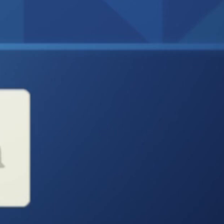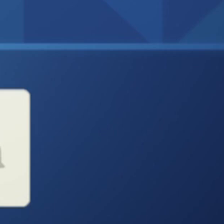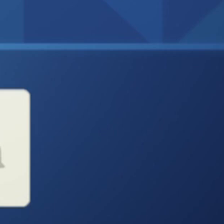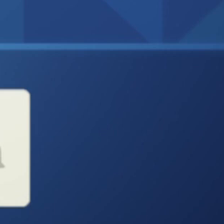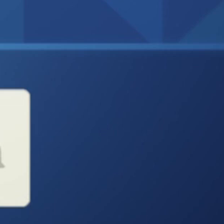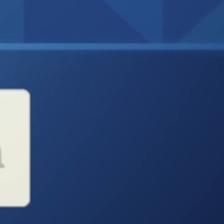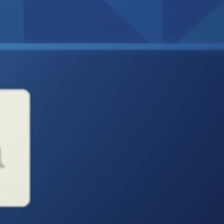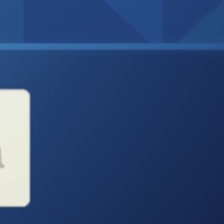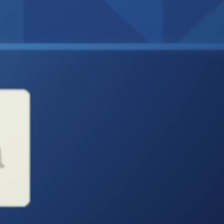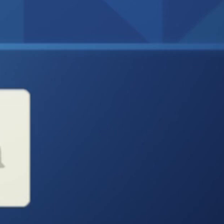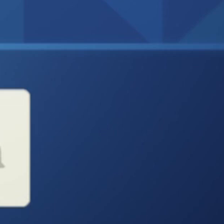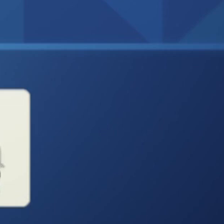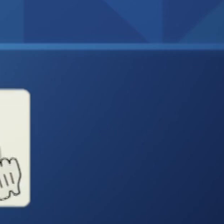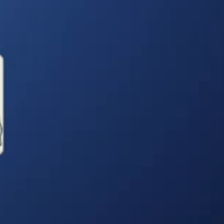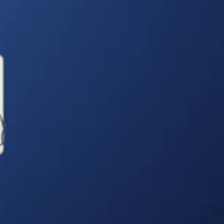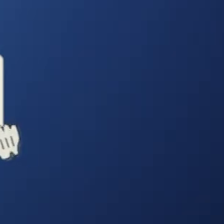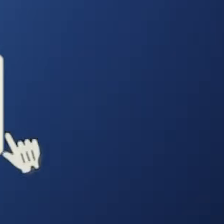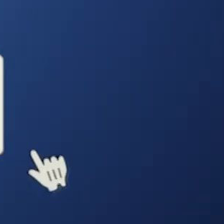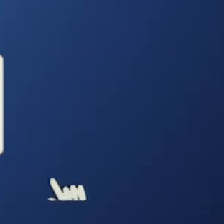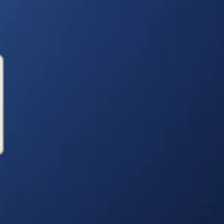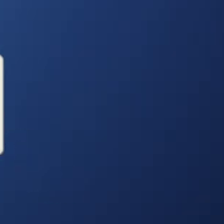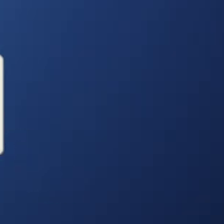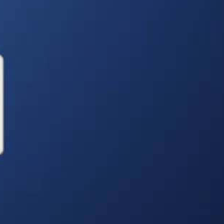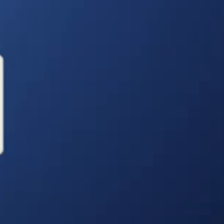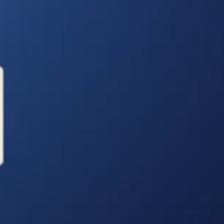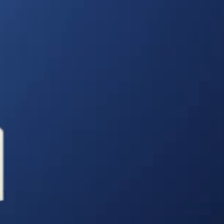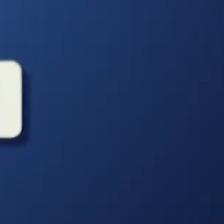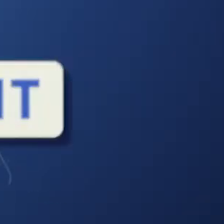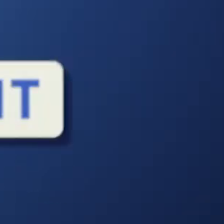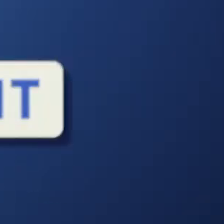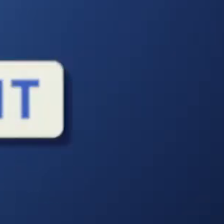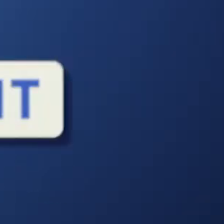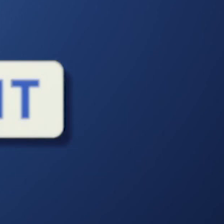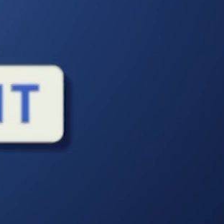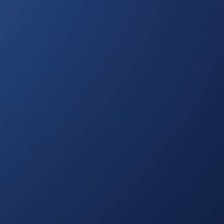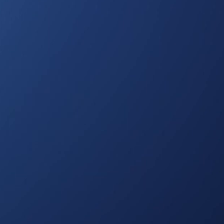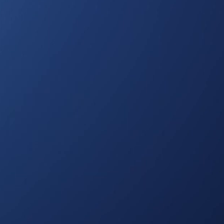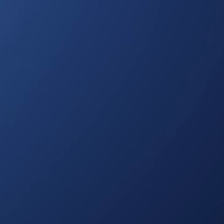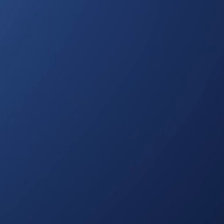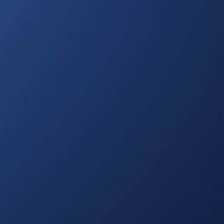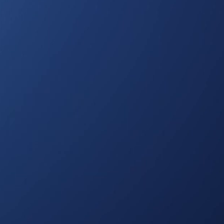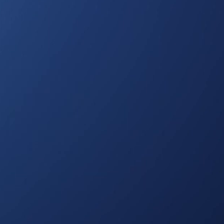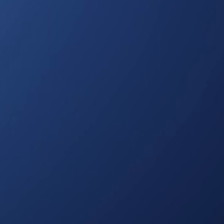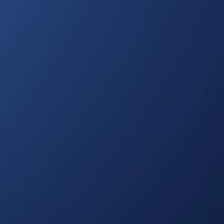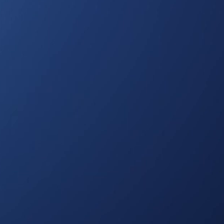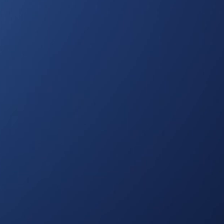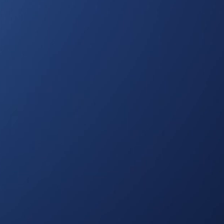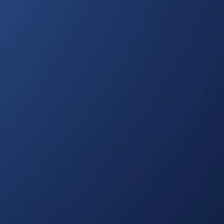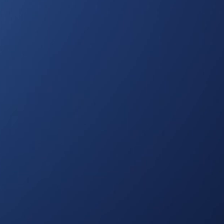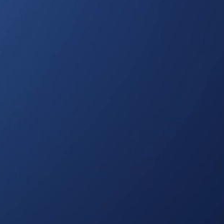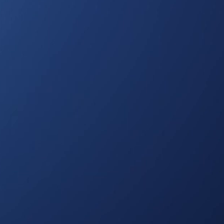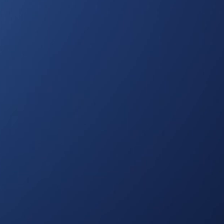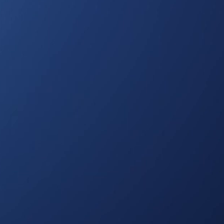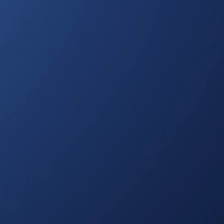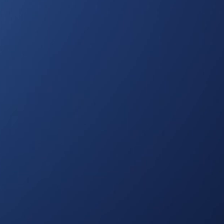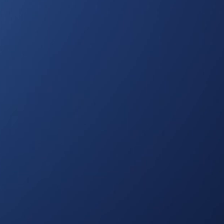no faktuais, kita lua inskreva. No hanehan butang notifikasan, hodifo komentari no fahetutan ba media selo.